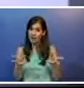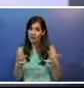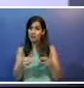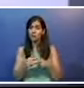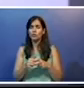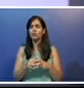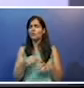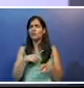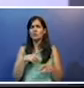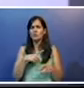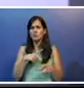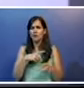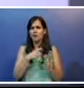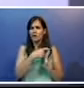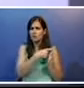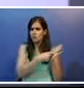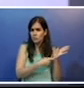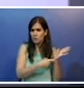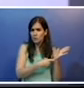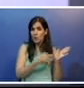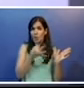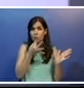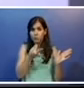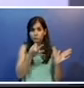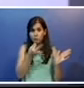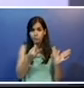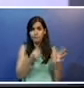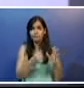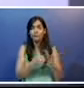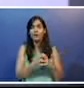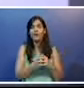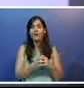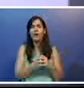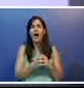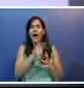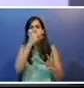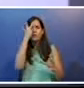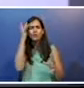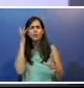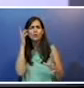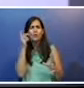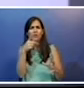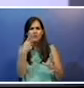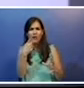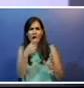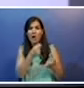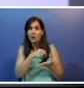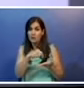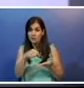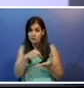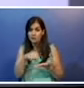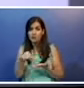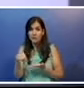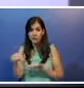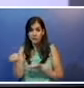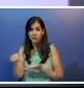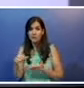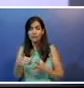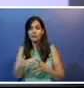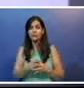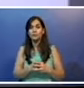Diferentemente do que ocorre na dissertação argumentativa, o enunciador, que é aquele que está falando, o enunciador de uma